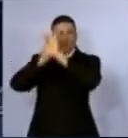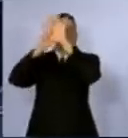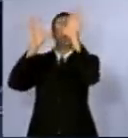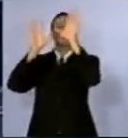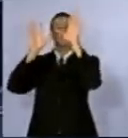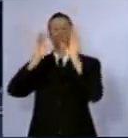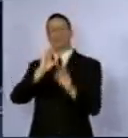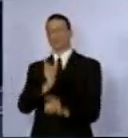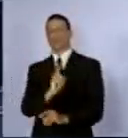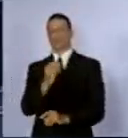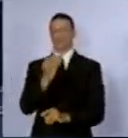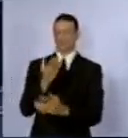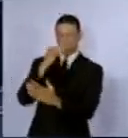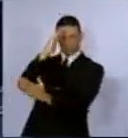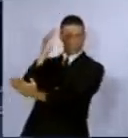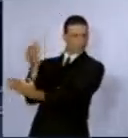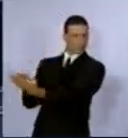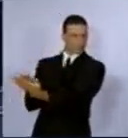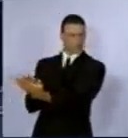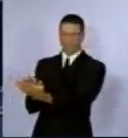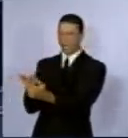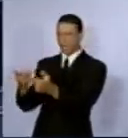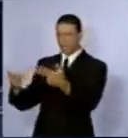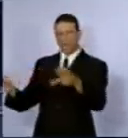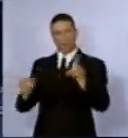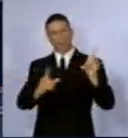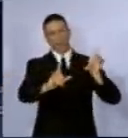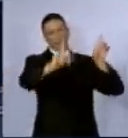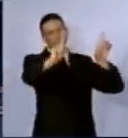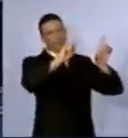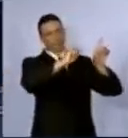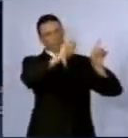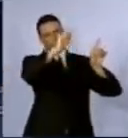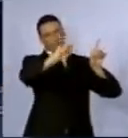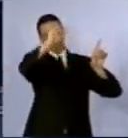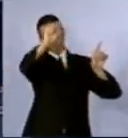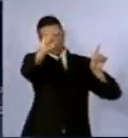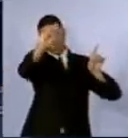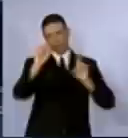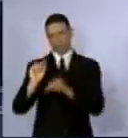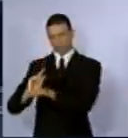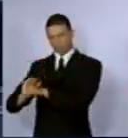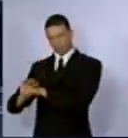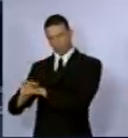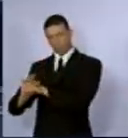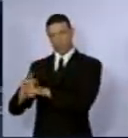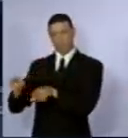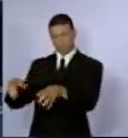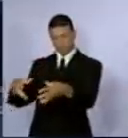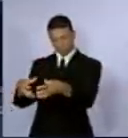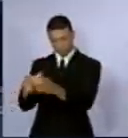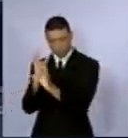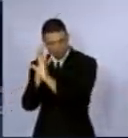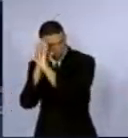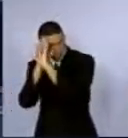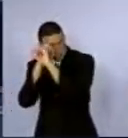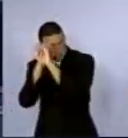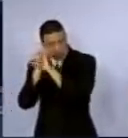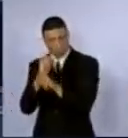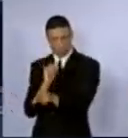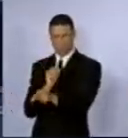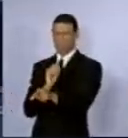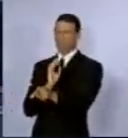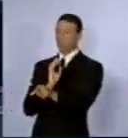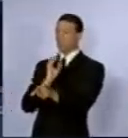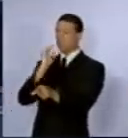simplesmente confiar nos dados dos epidemiologistas e engenheiros. Não que seus conhecimentos